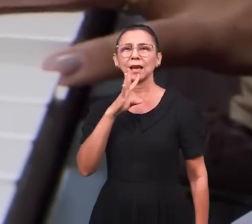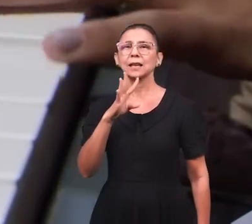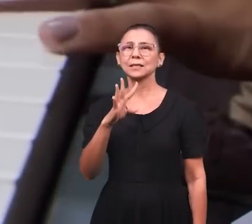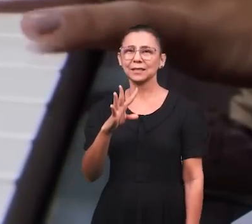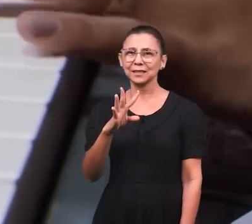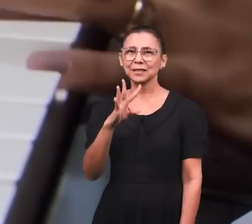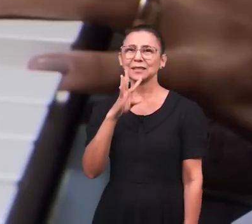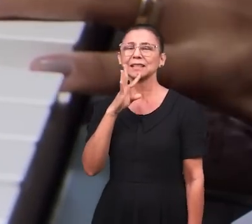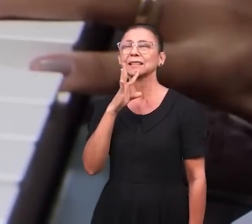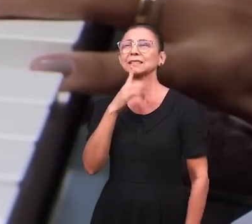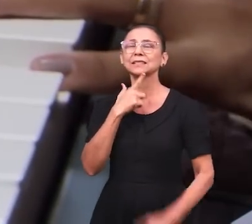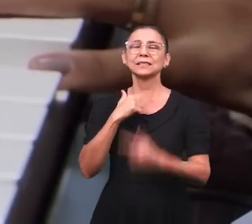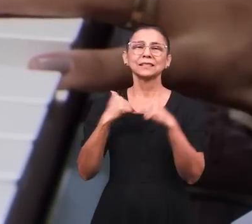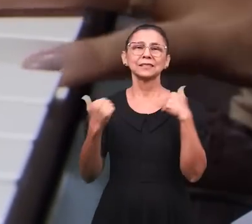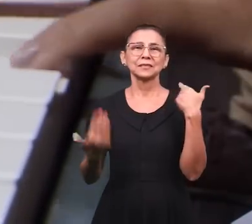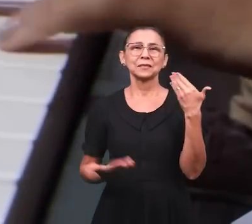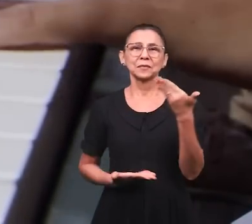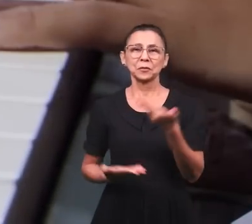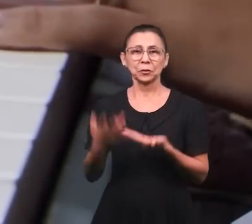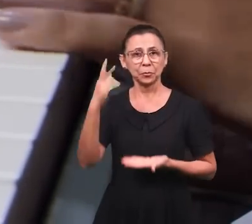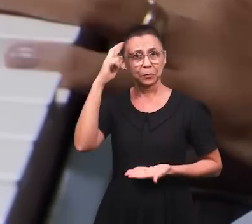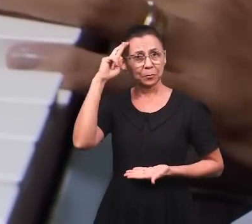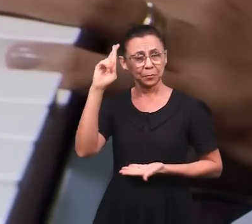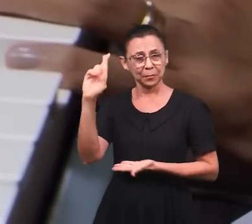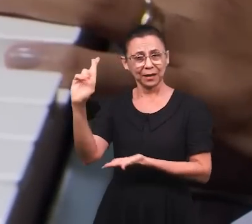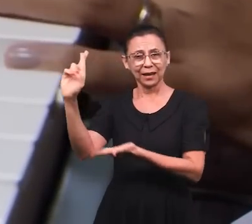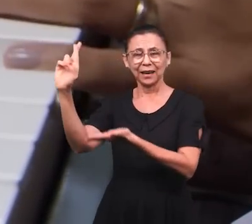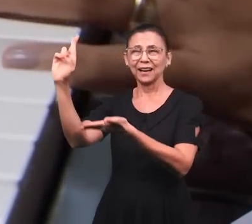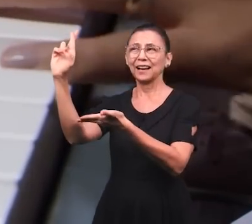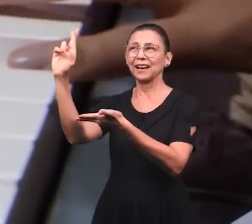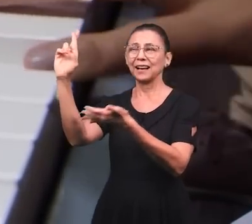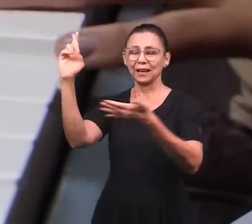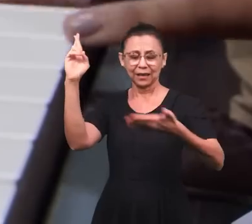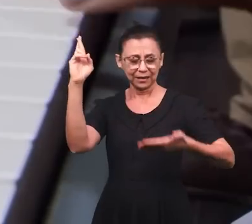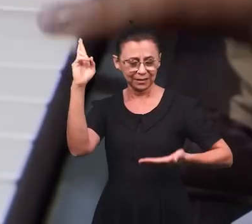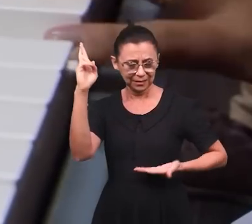conheces. Quero servir-te